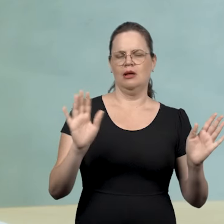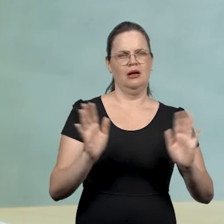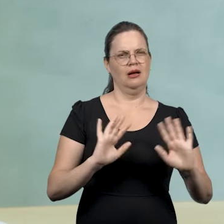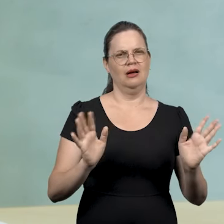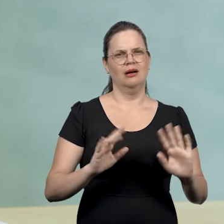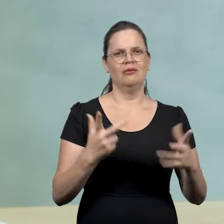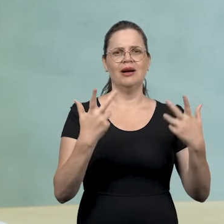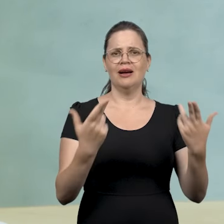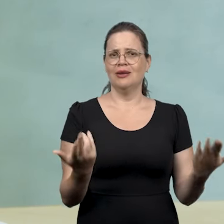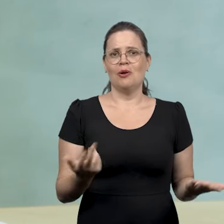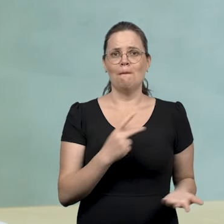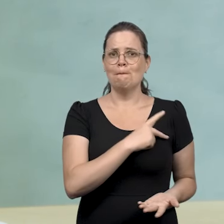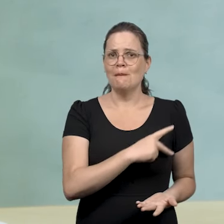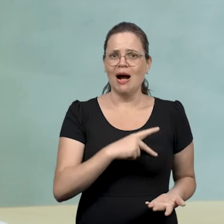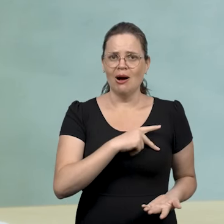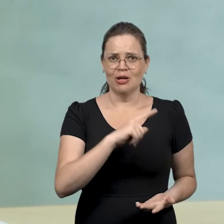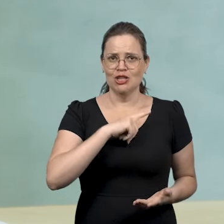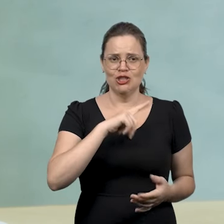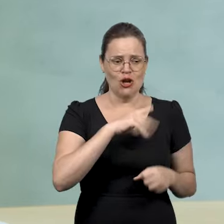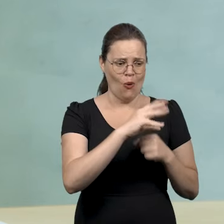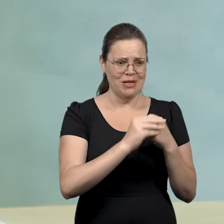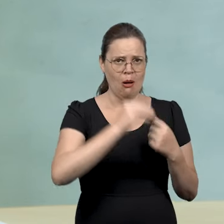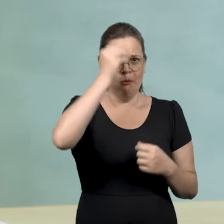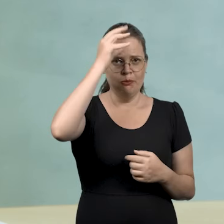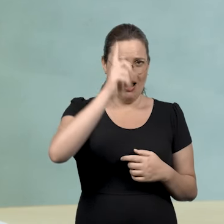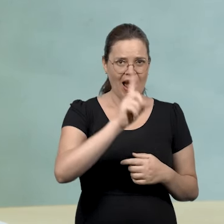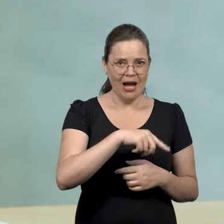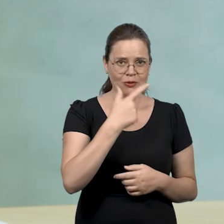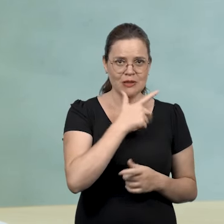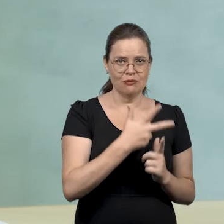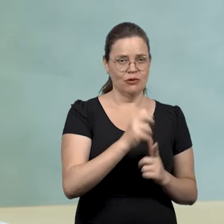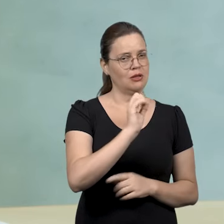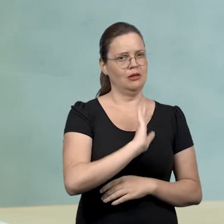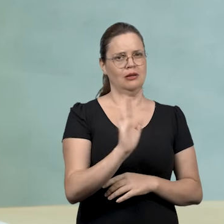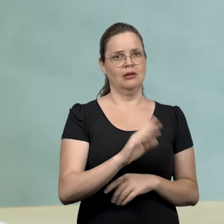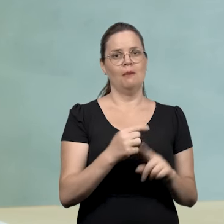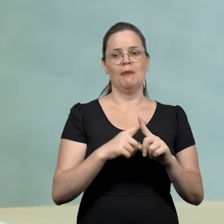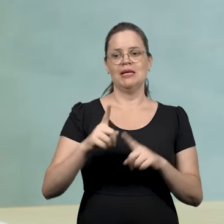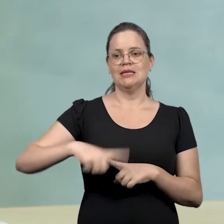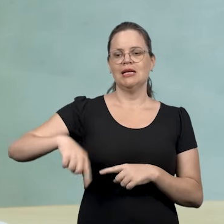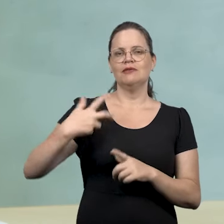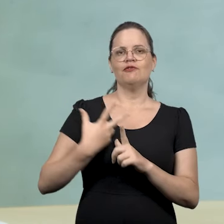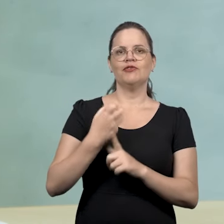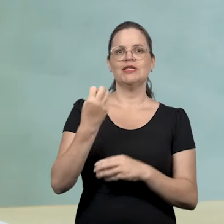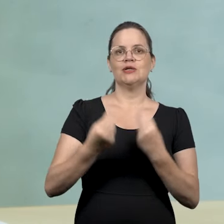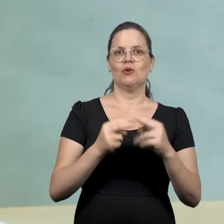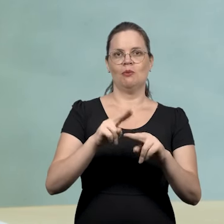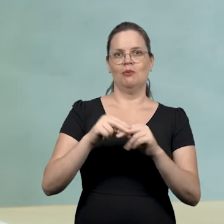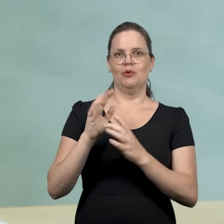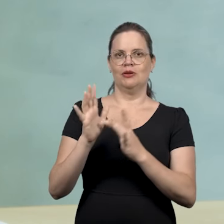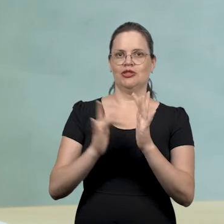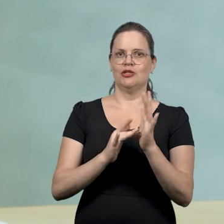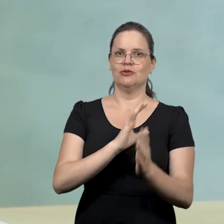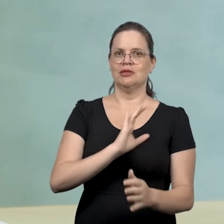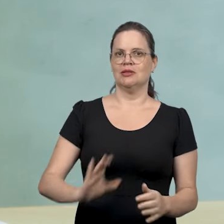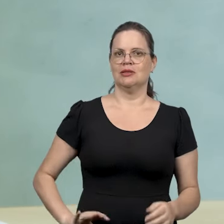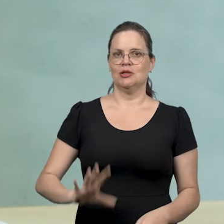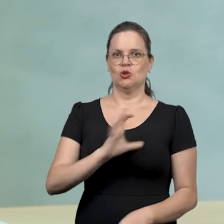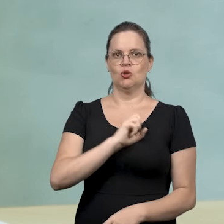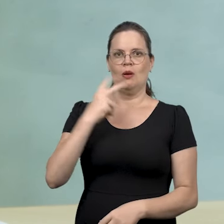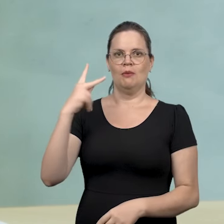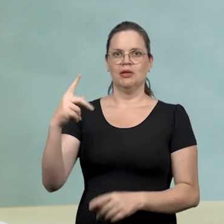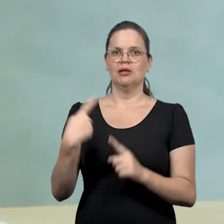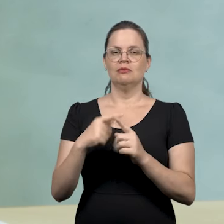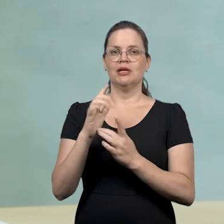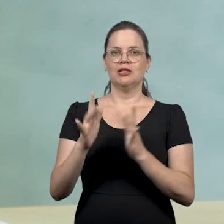Não foram vencidos com isso, foram vencidos pelo amor de Cristo, foram vencidos pelo sacrifício da cruz, foram vencidos pela mensagem que o Senhor